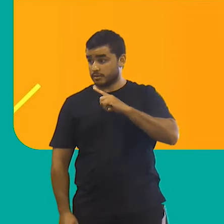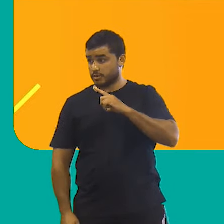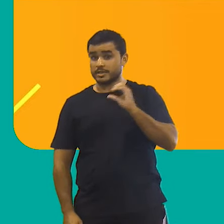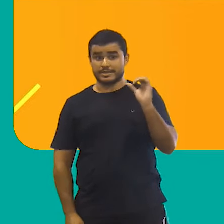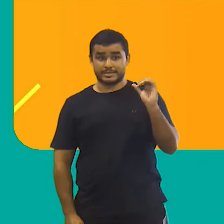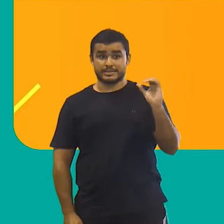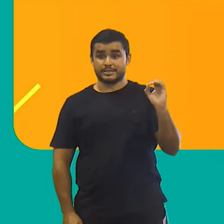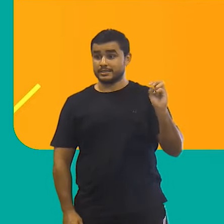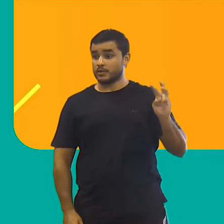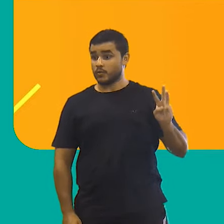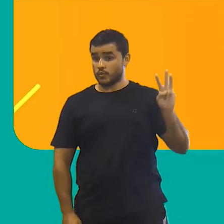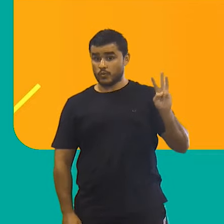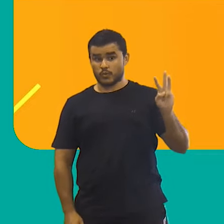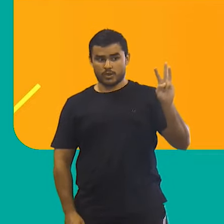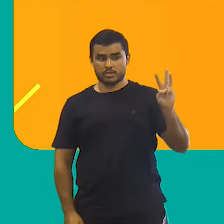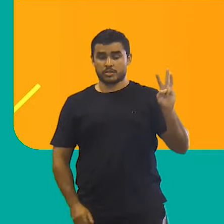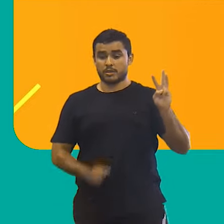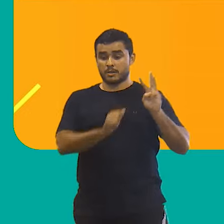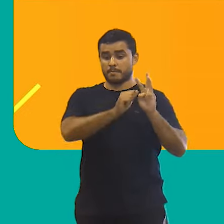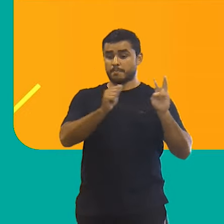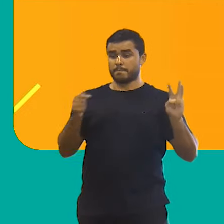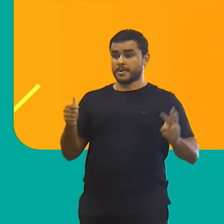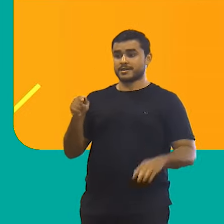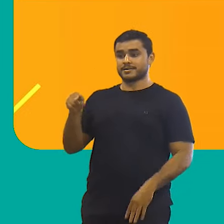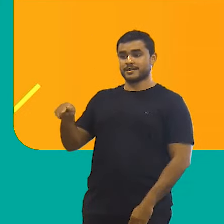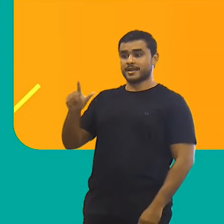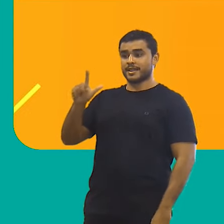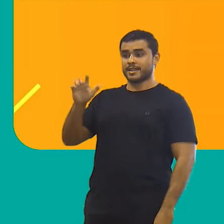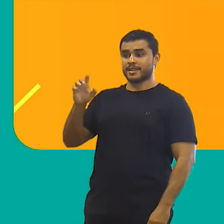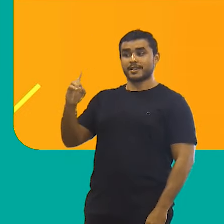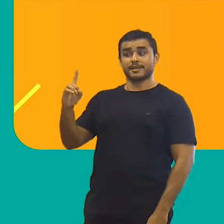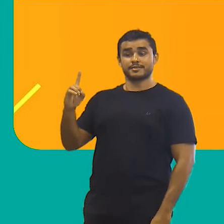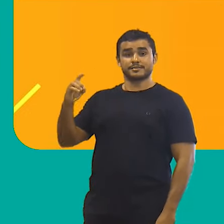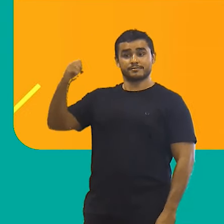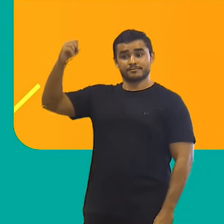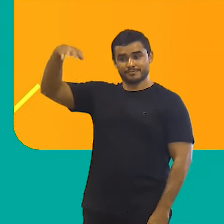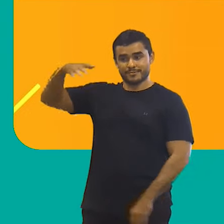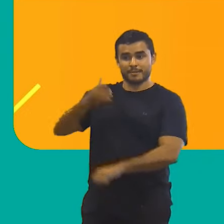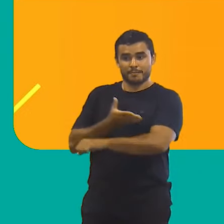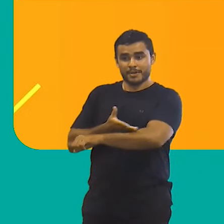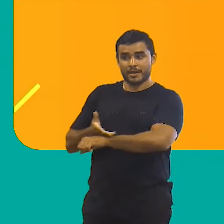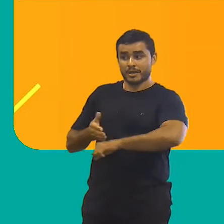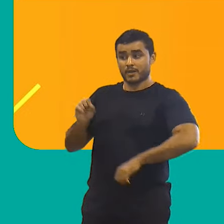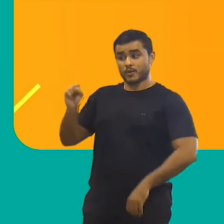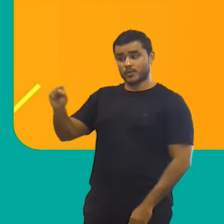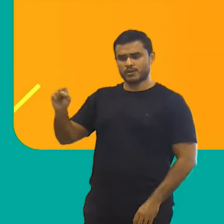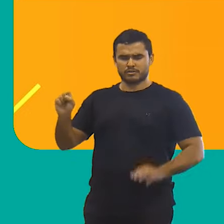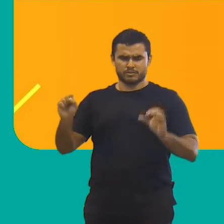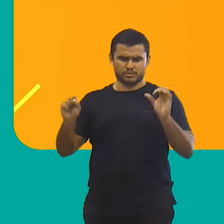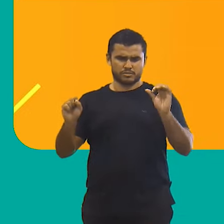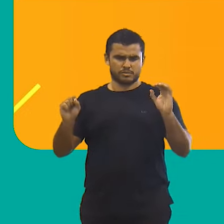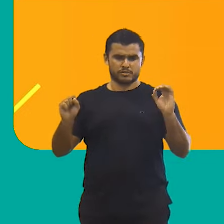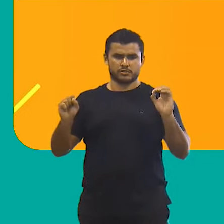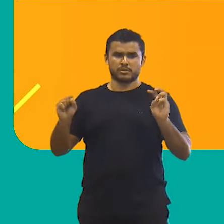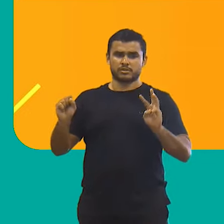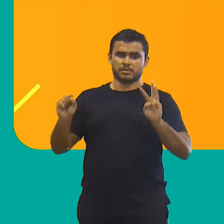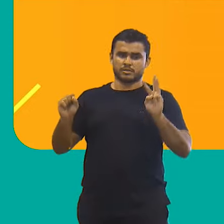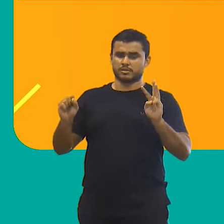LED. Mas essa potência aí, da lâmpada incandescente, é uma potência